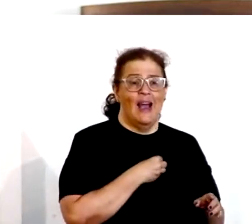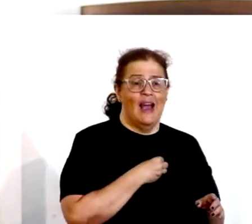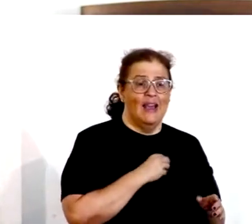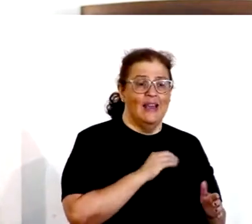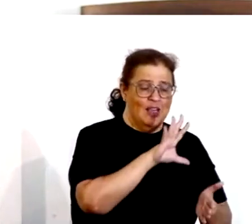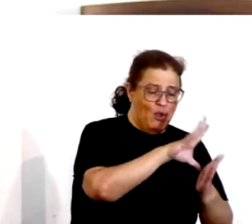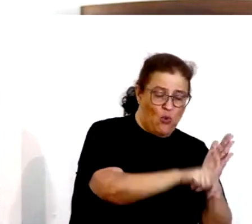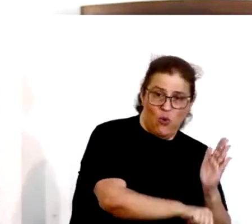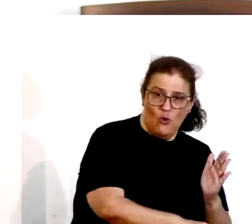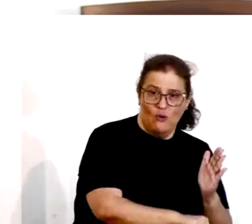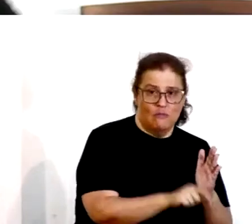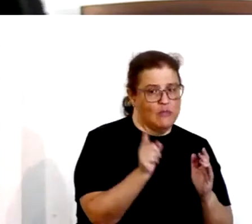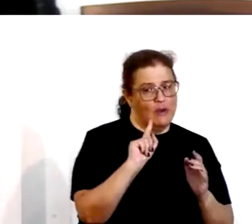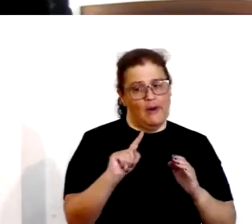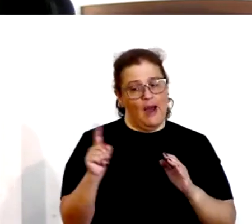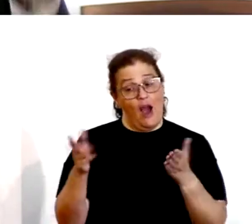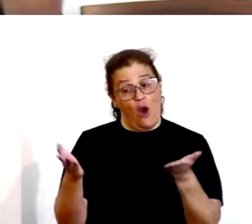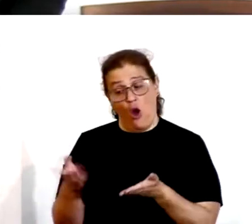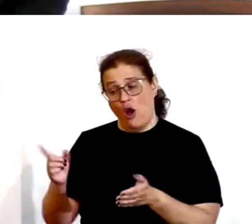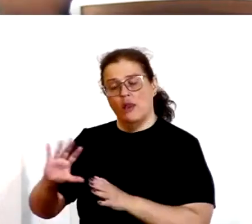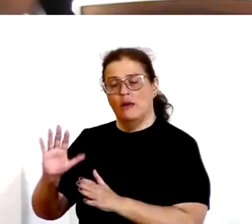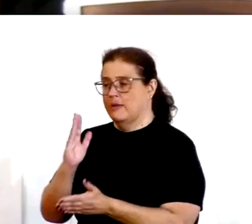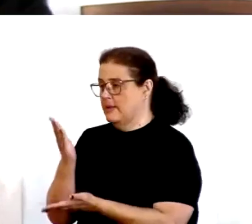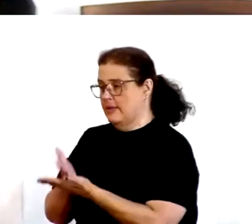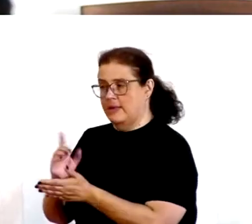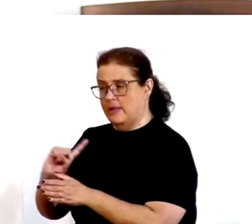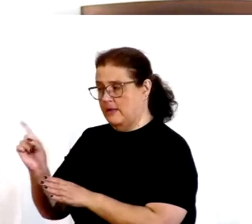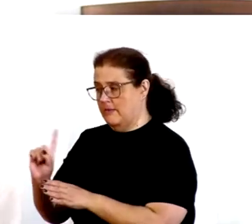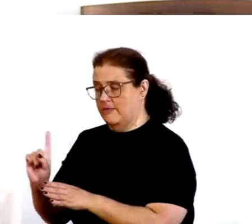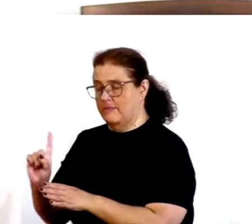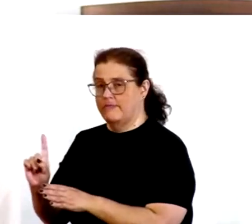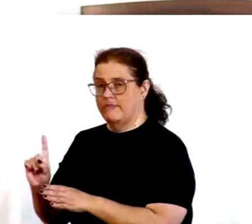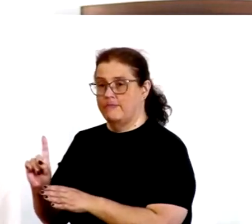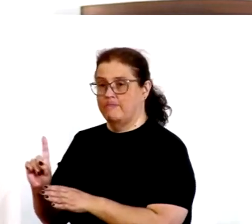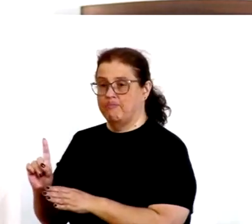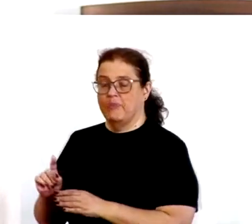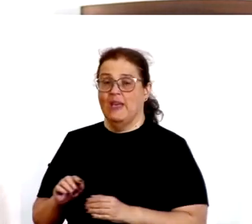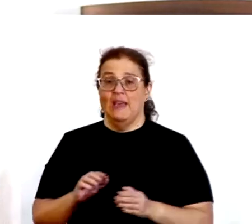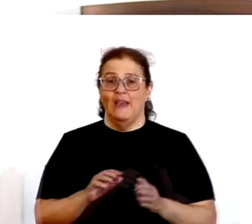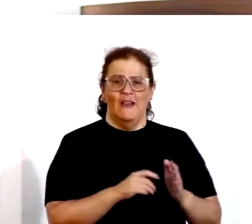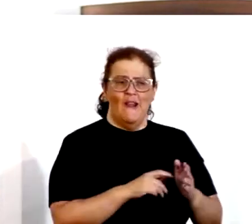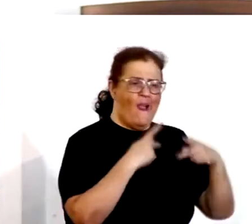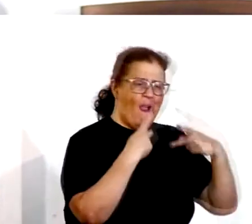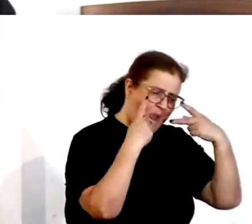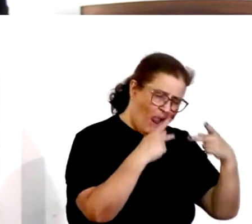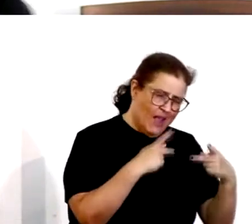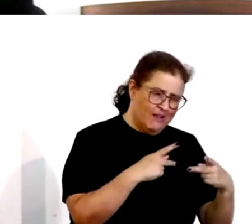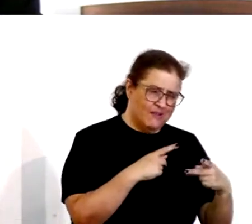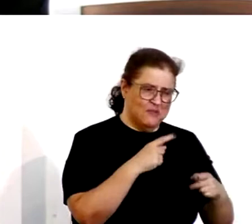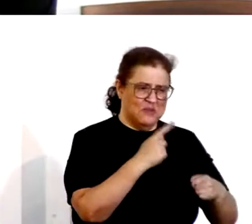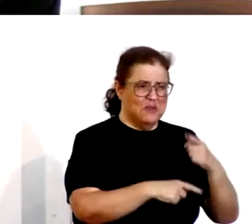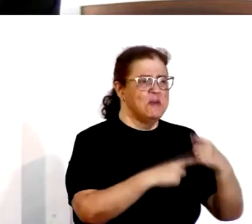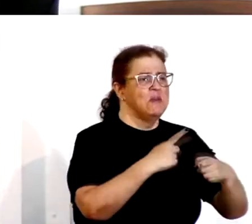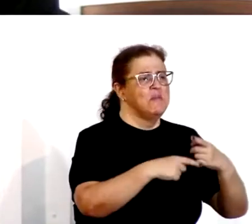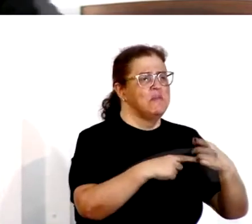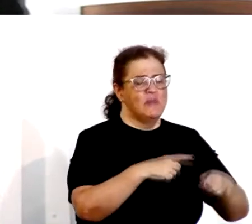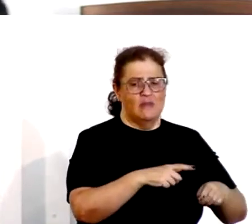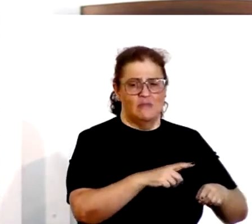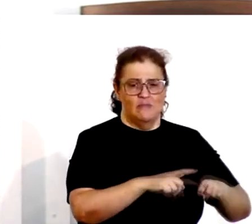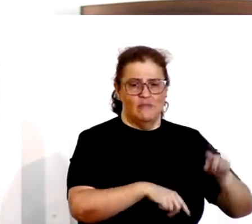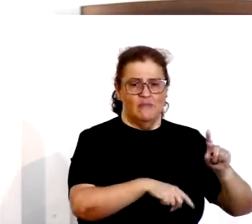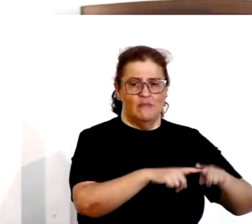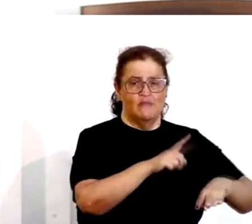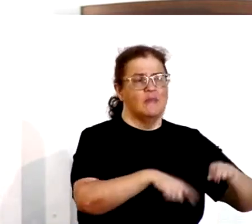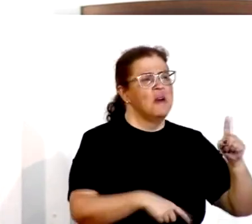furte mais. Não saia da vossa boca nenhuma palavra torpe, e sim unicamente o que for boa para edificação. E